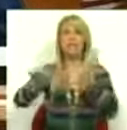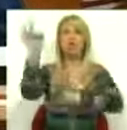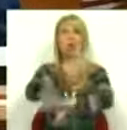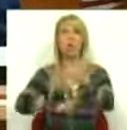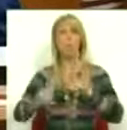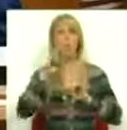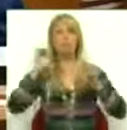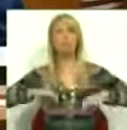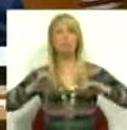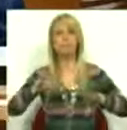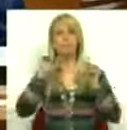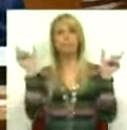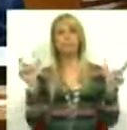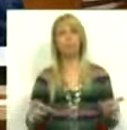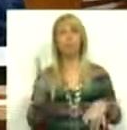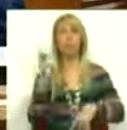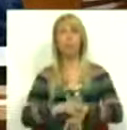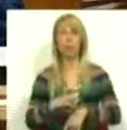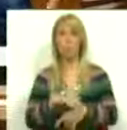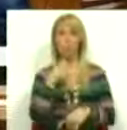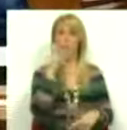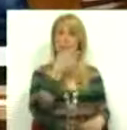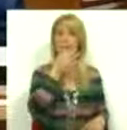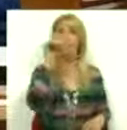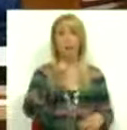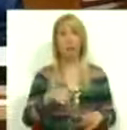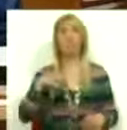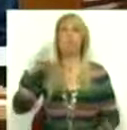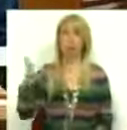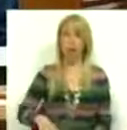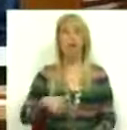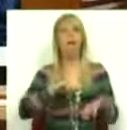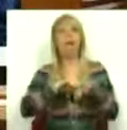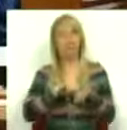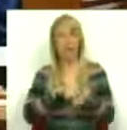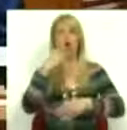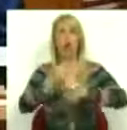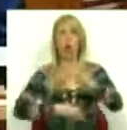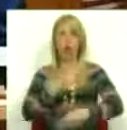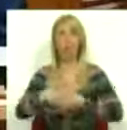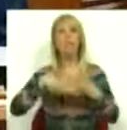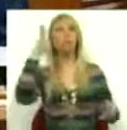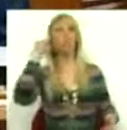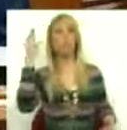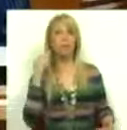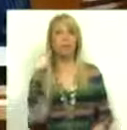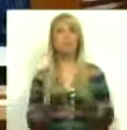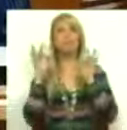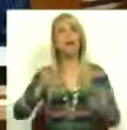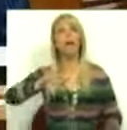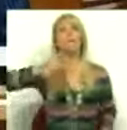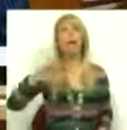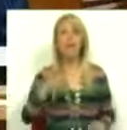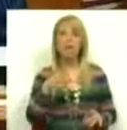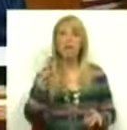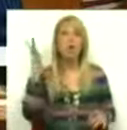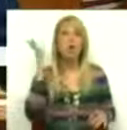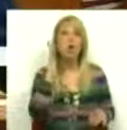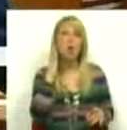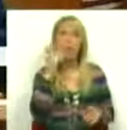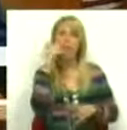e Controlo de Doenças, que refere igualmente Portugal, Bélgica, Holanda e Suíça como países com aumento do número de óbitos